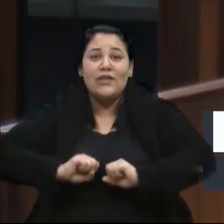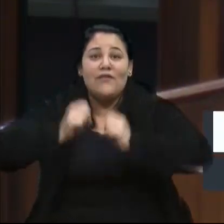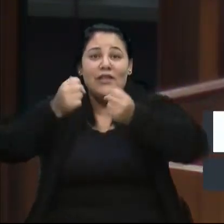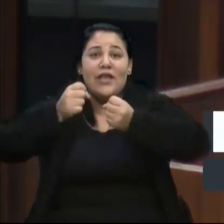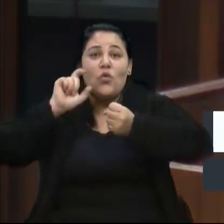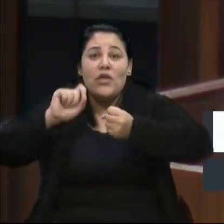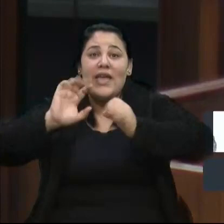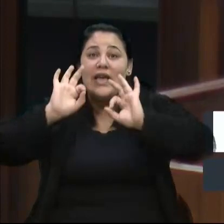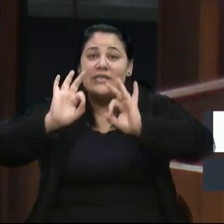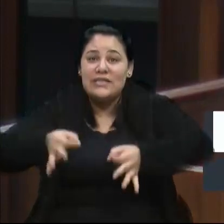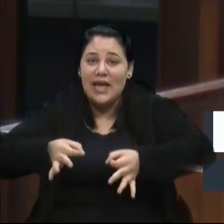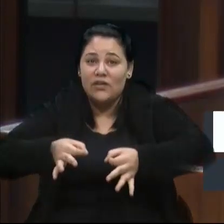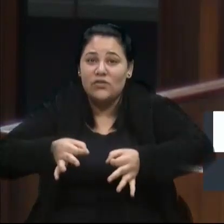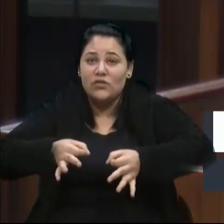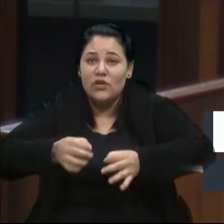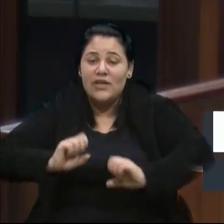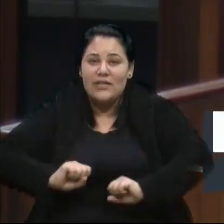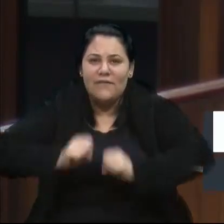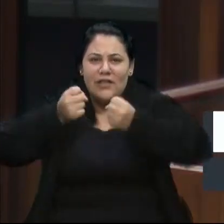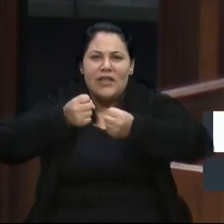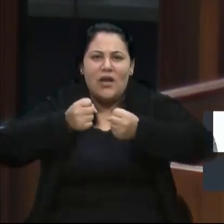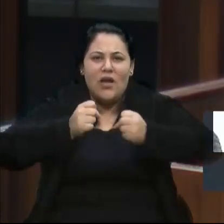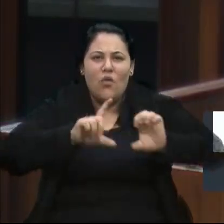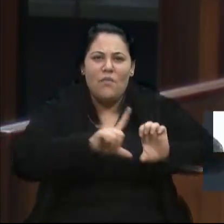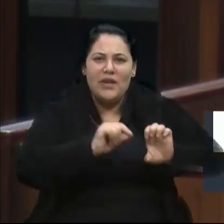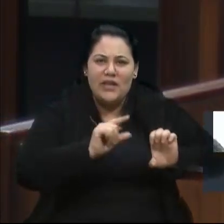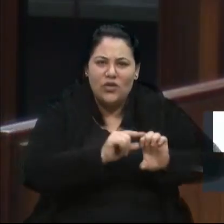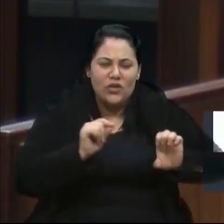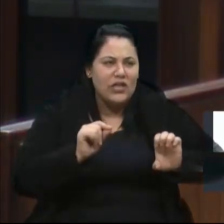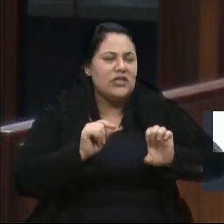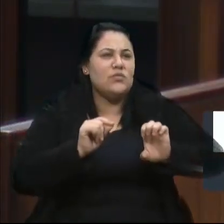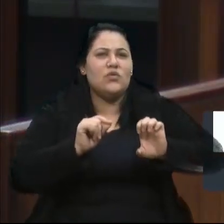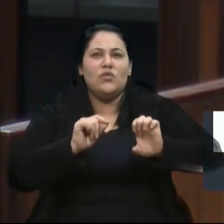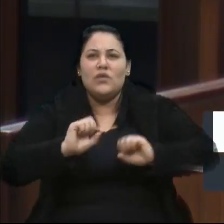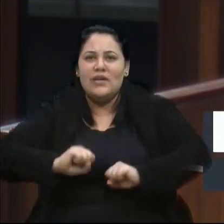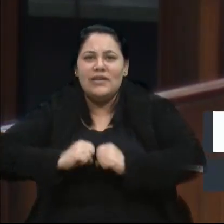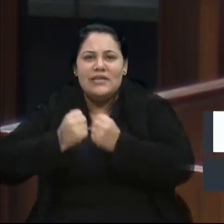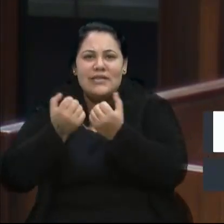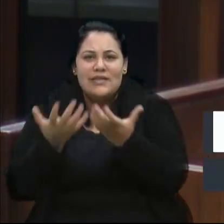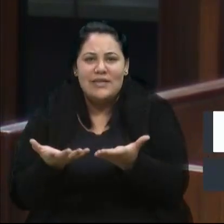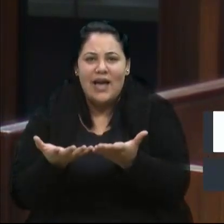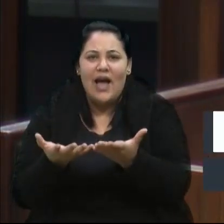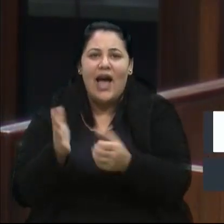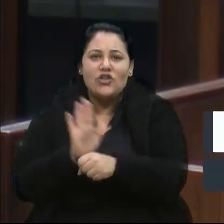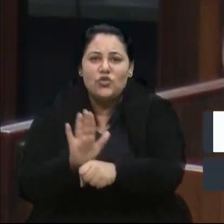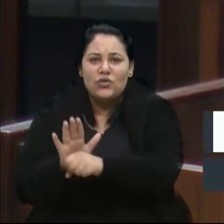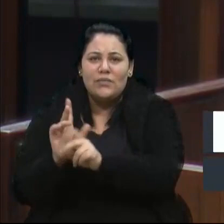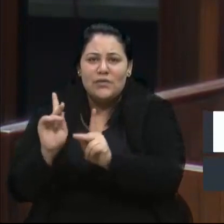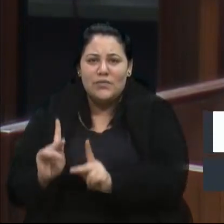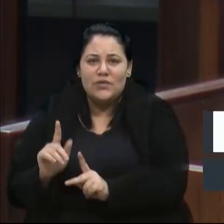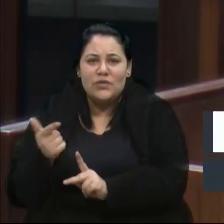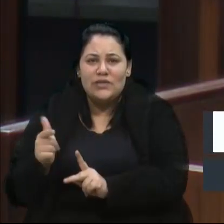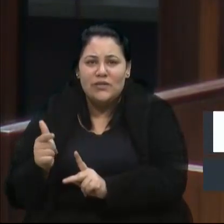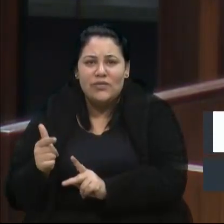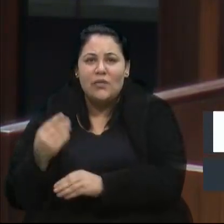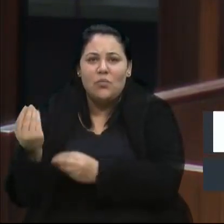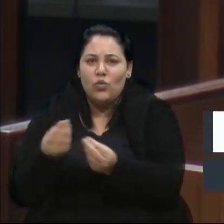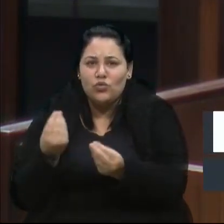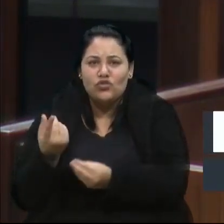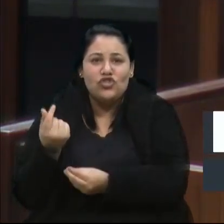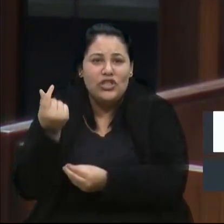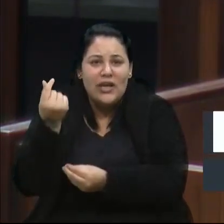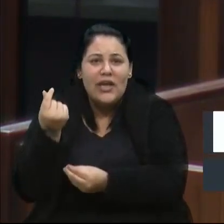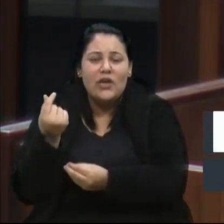que é certo, defender o empreendedorismo, defender dar condições para as pessoas menos favorecidas, defender que as pessoas